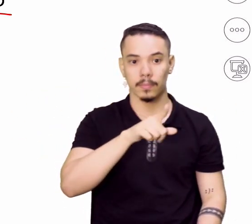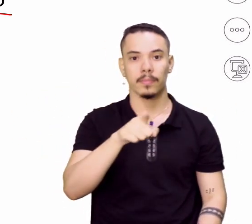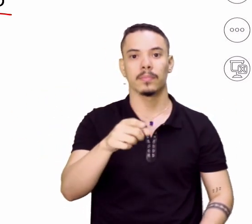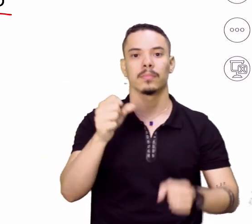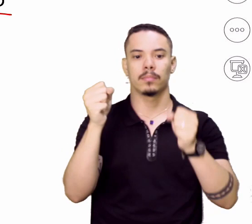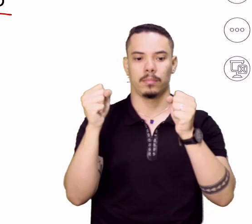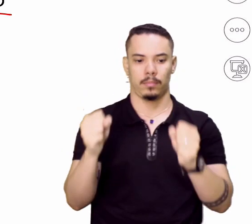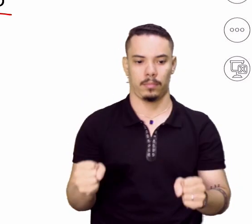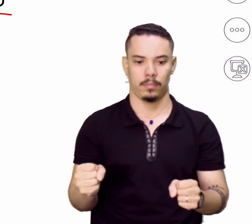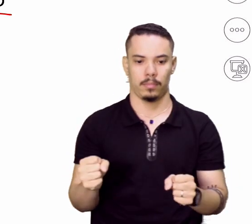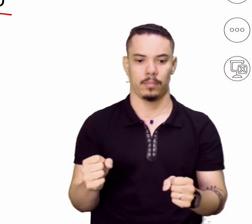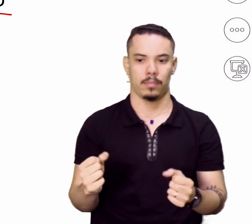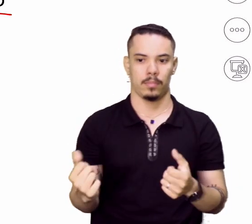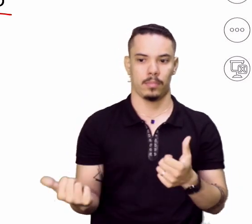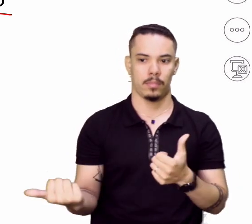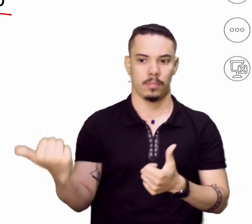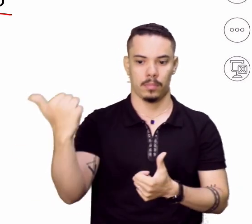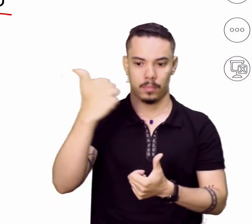fazer essa